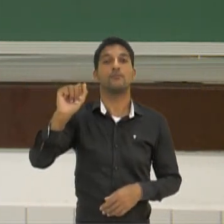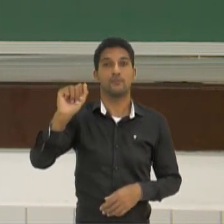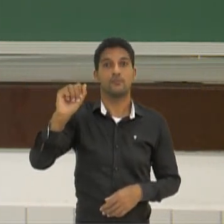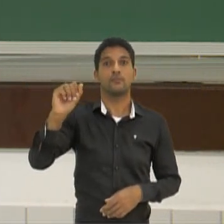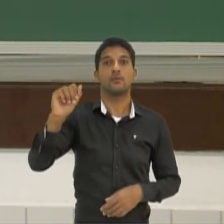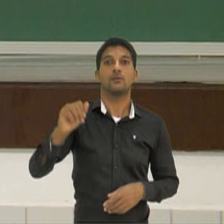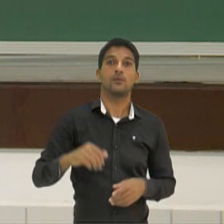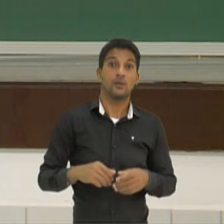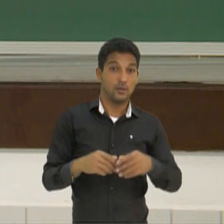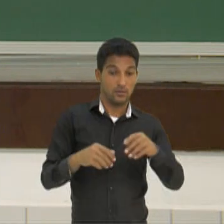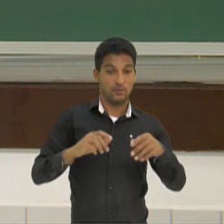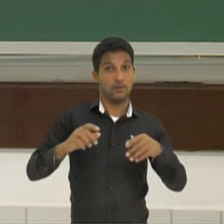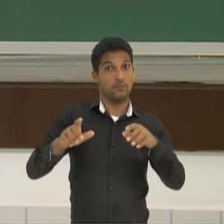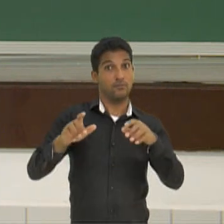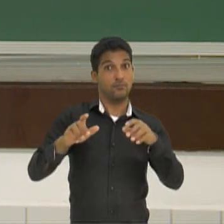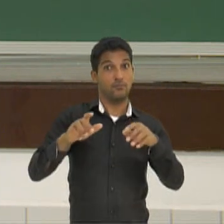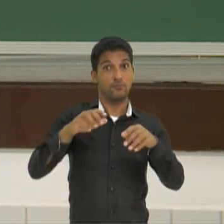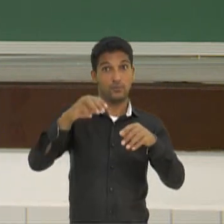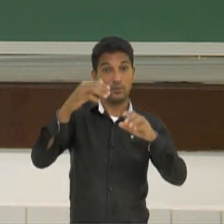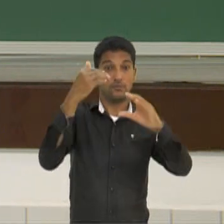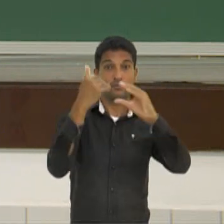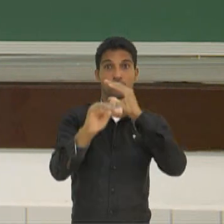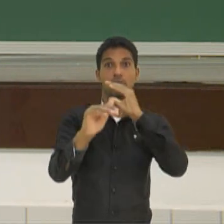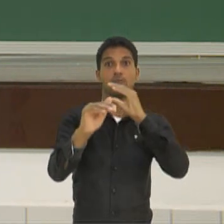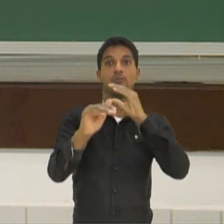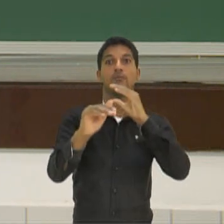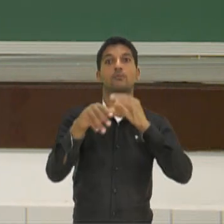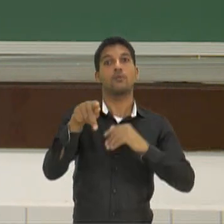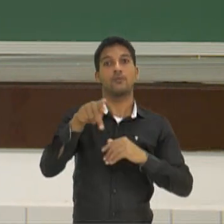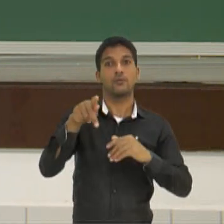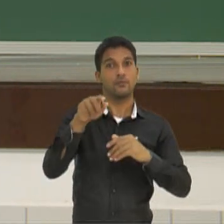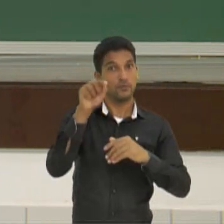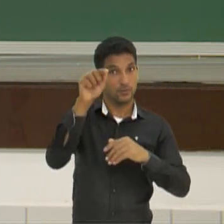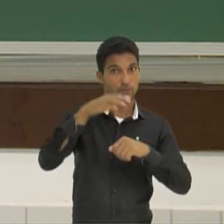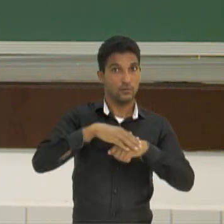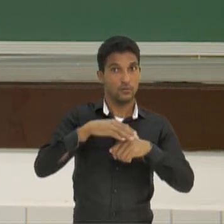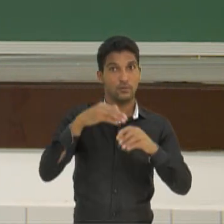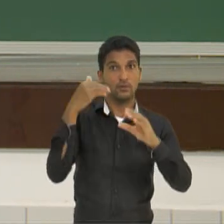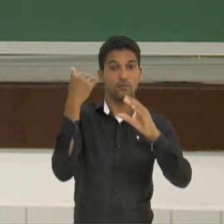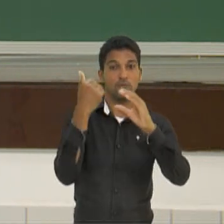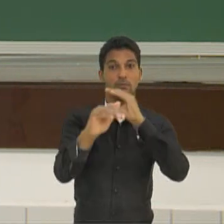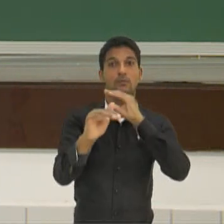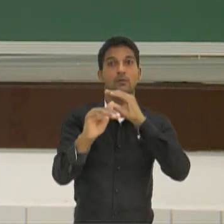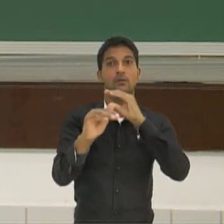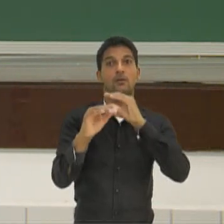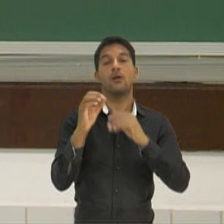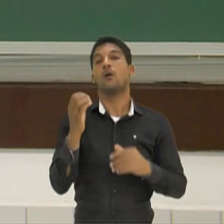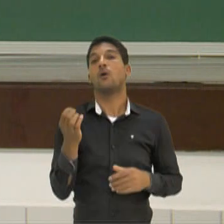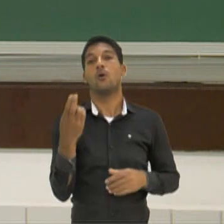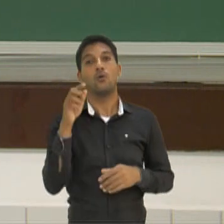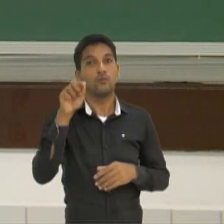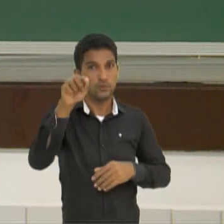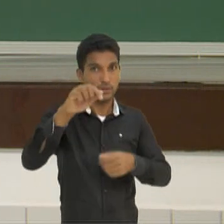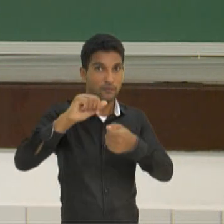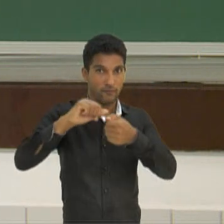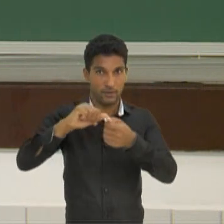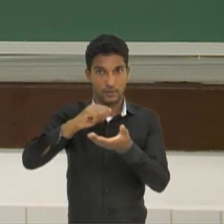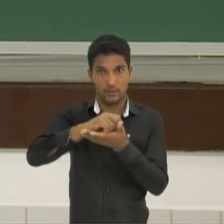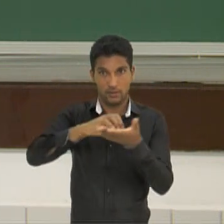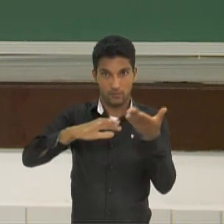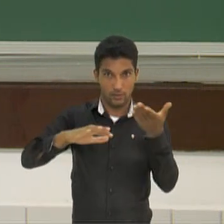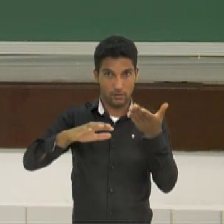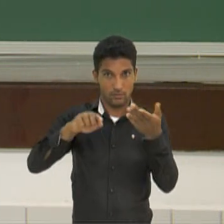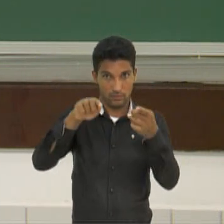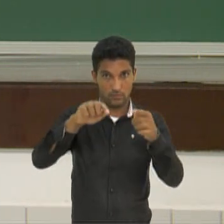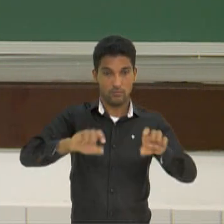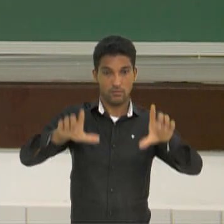envia alguma mensagem para o professor, ou quando ele acessa lá o Google Classroom, né, e faz alguma atividade,